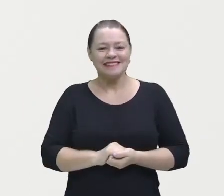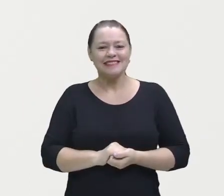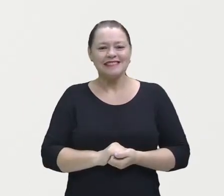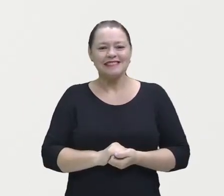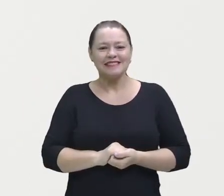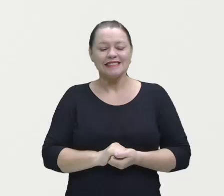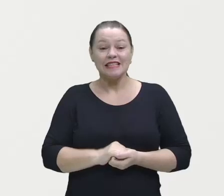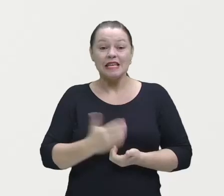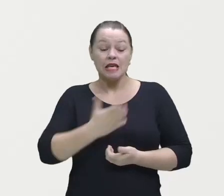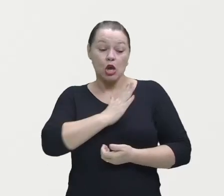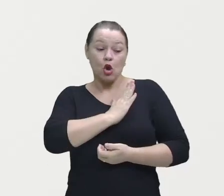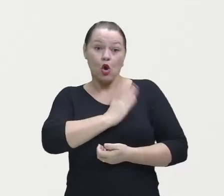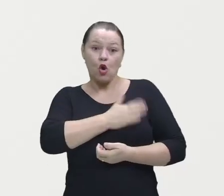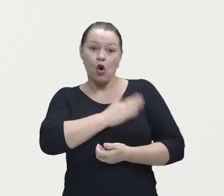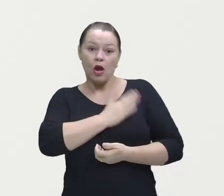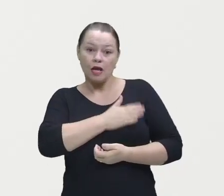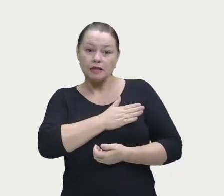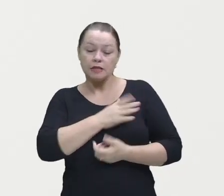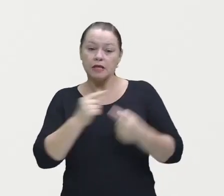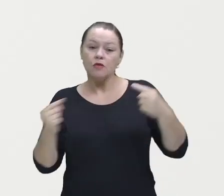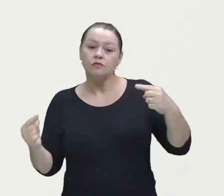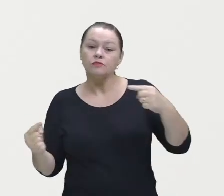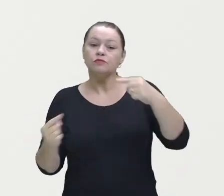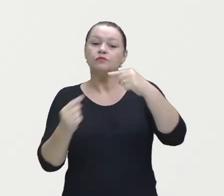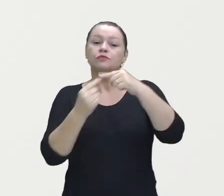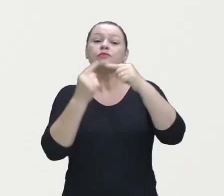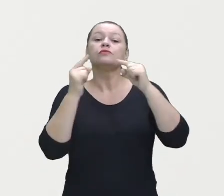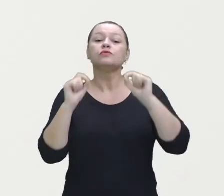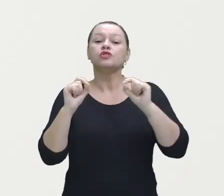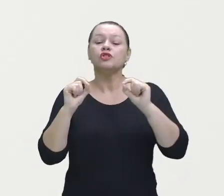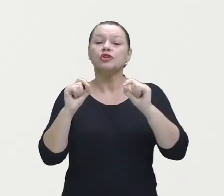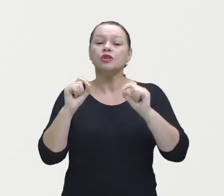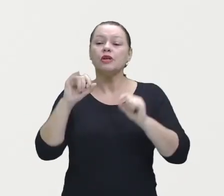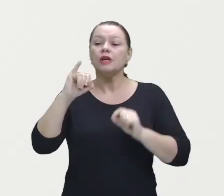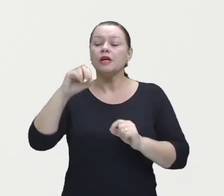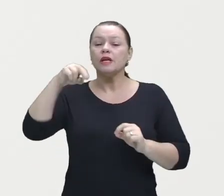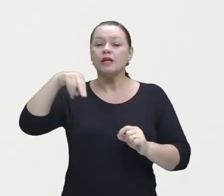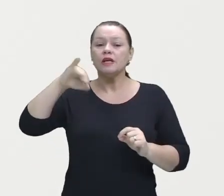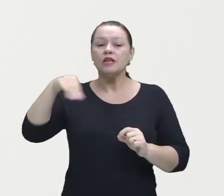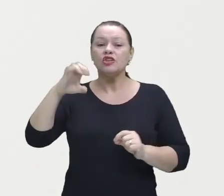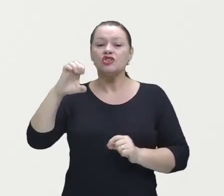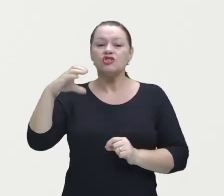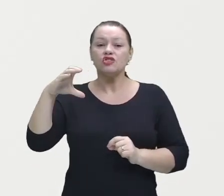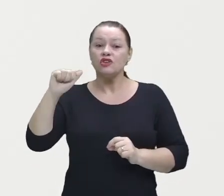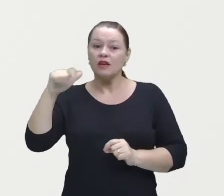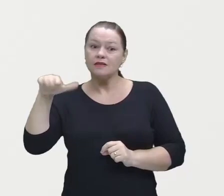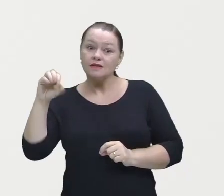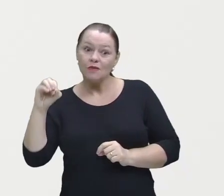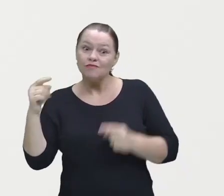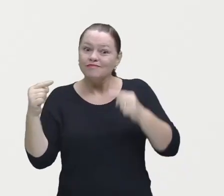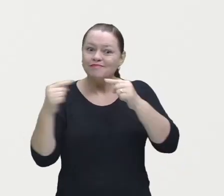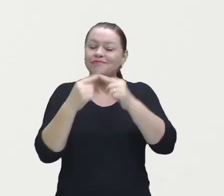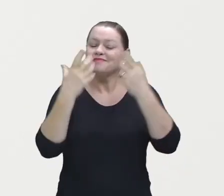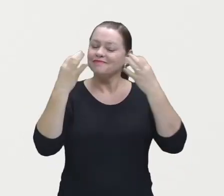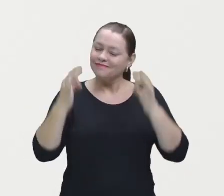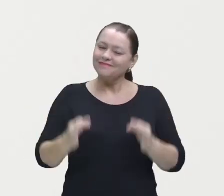palavra coração, que tem o mesmo som final que injeção.